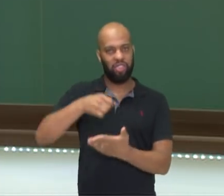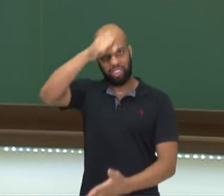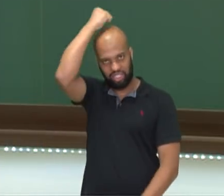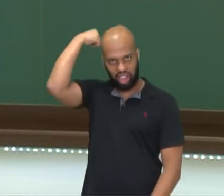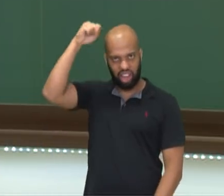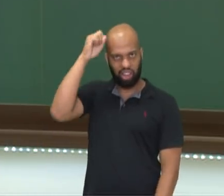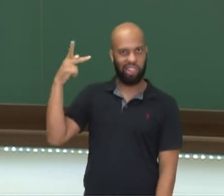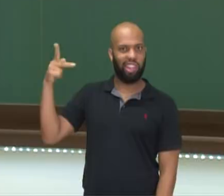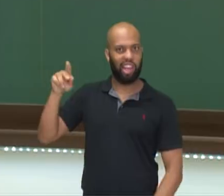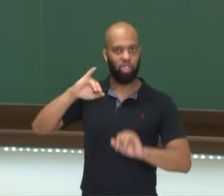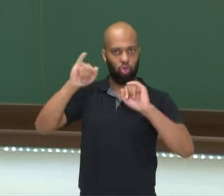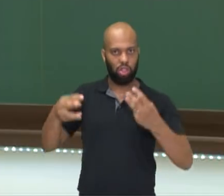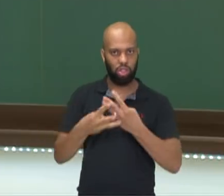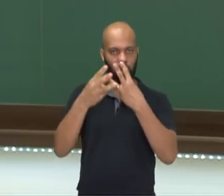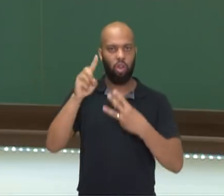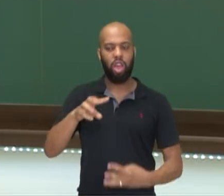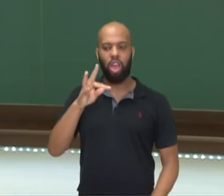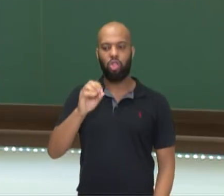Nesse momento,